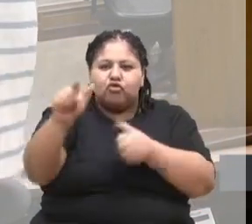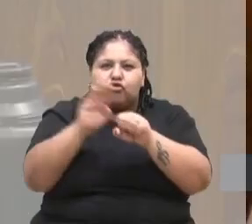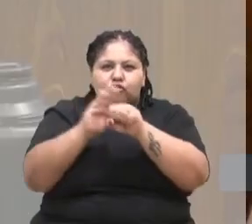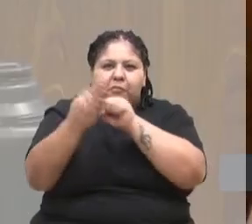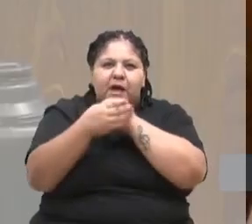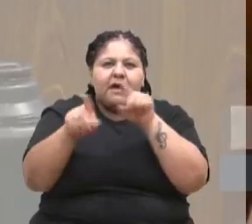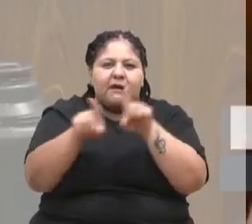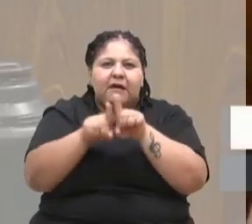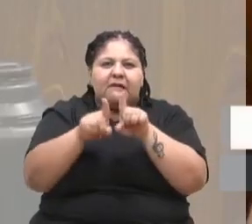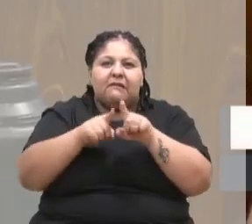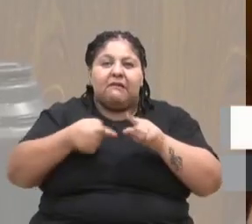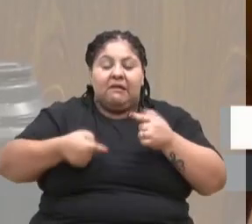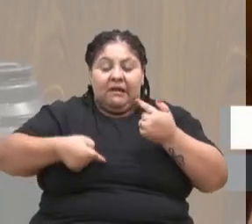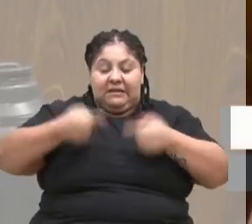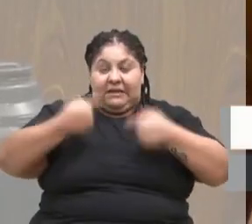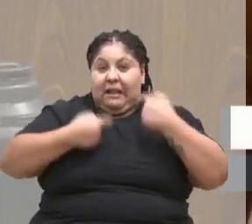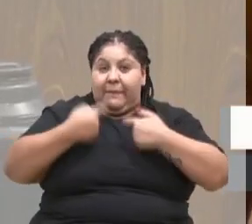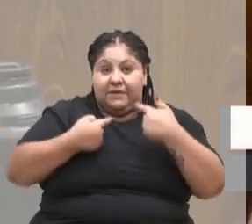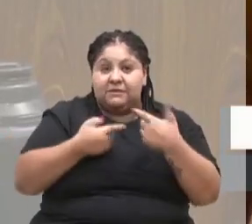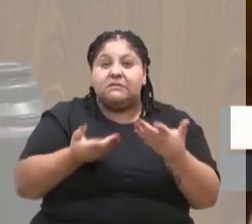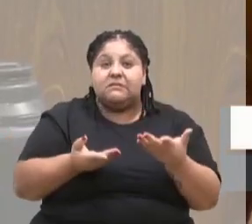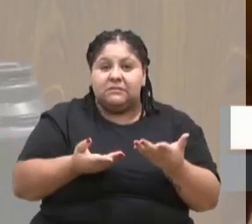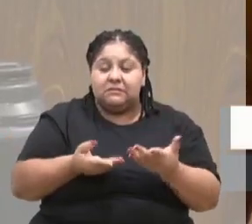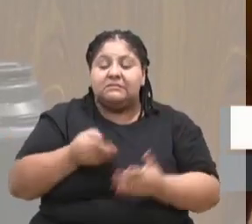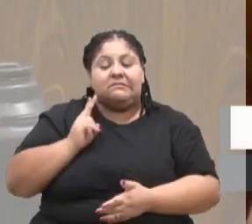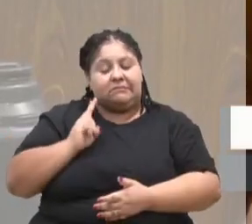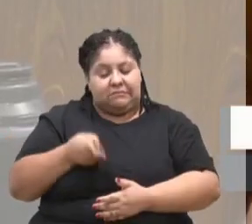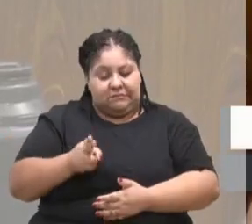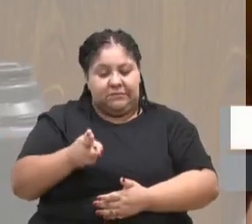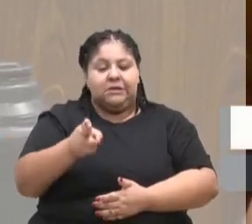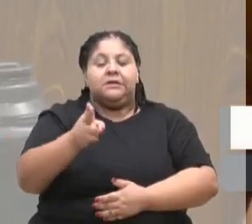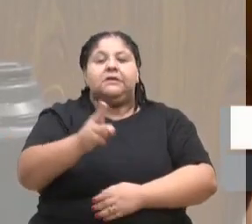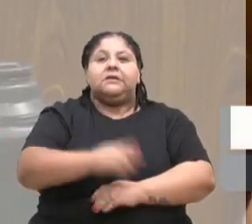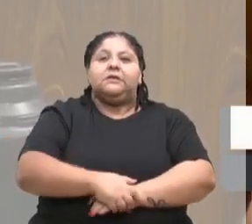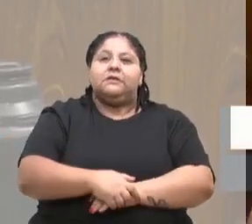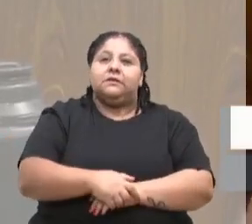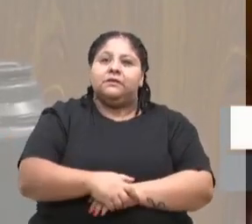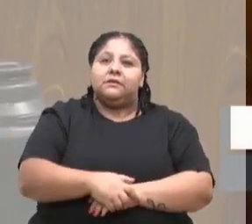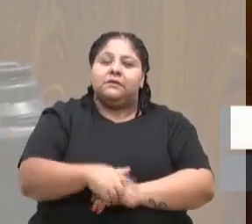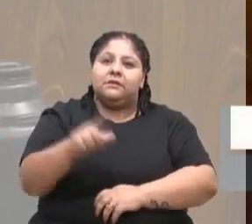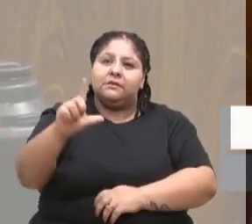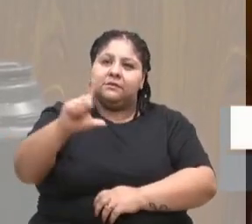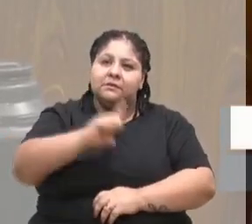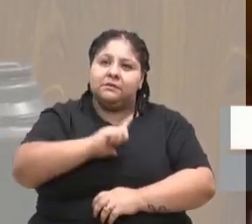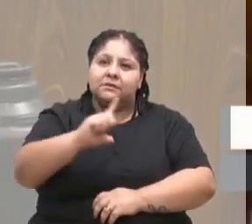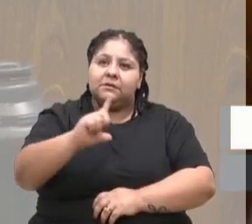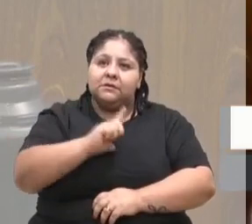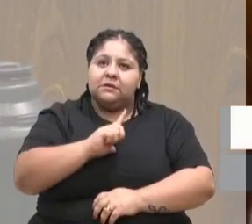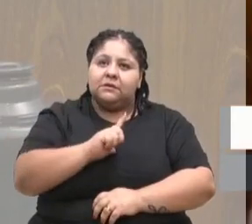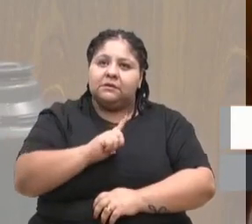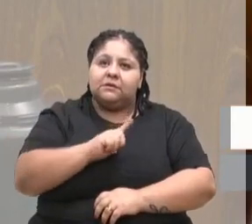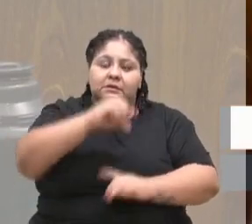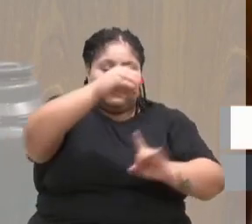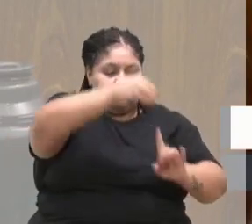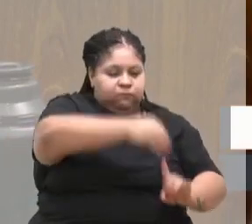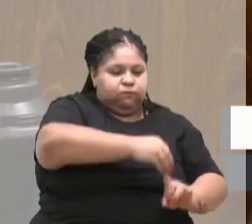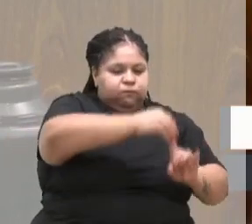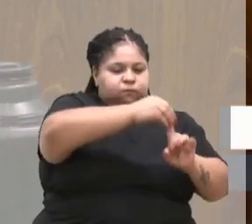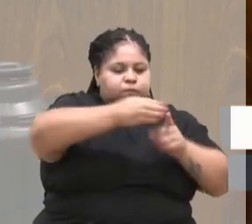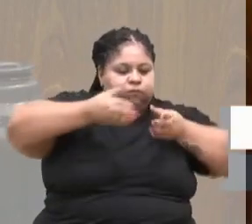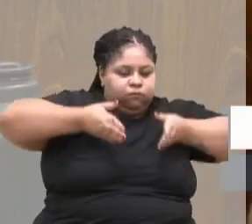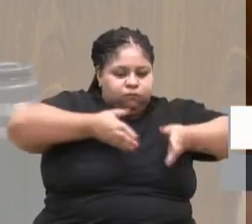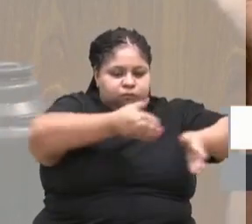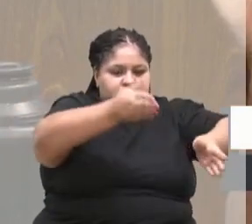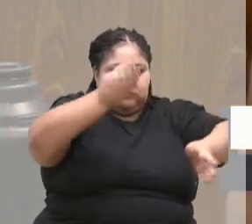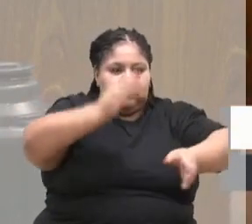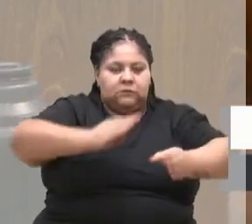E as reclamações são constantes, né? Temos a principal, a Estrada do Imigrante, mas